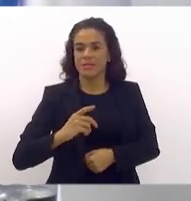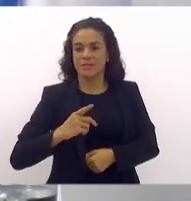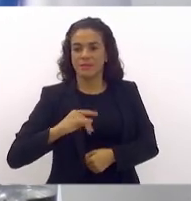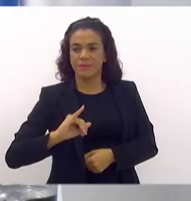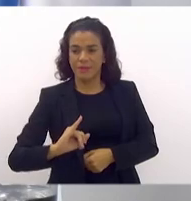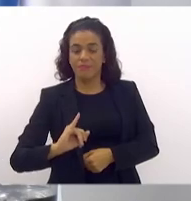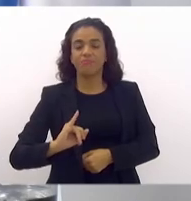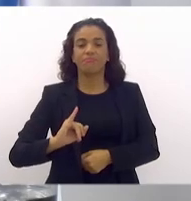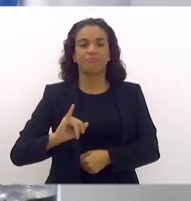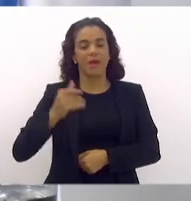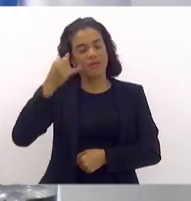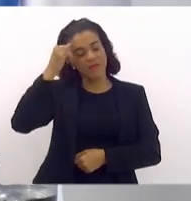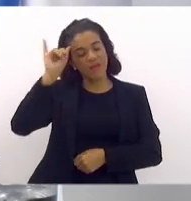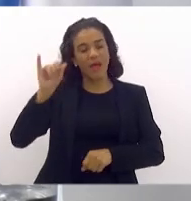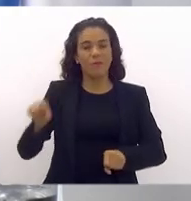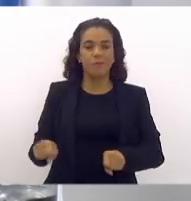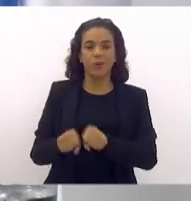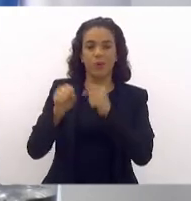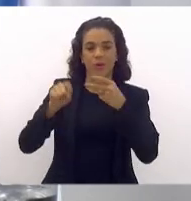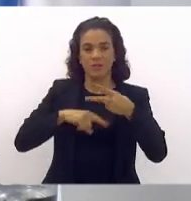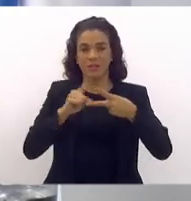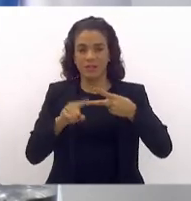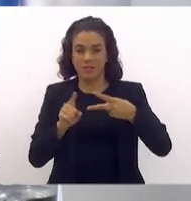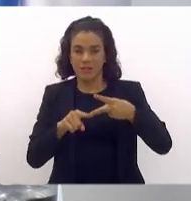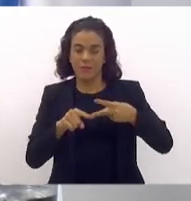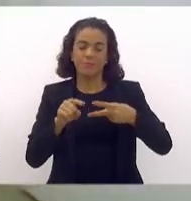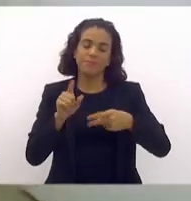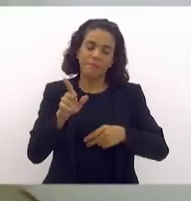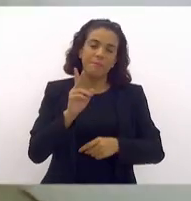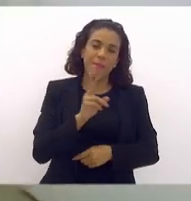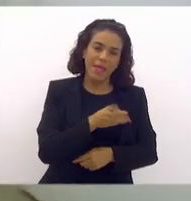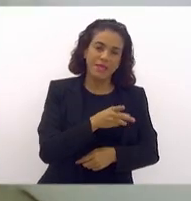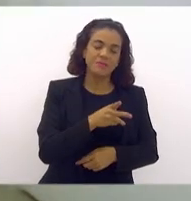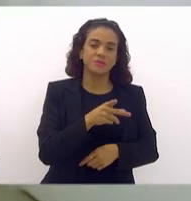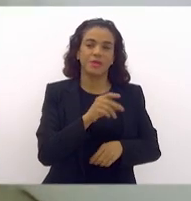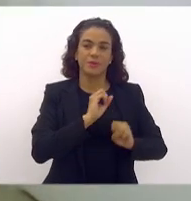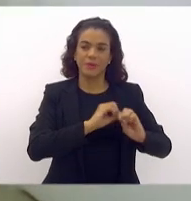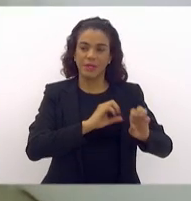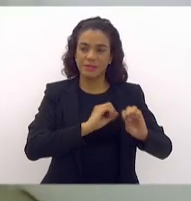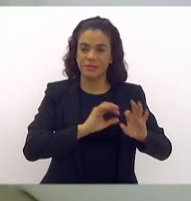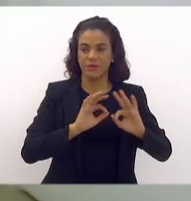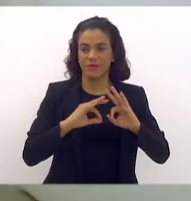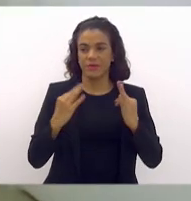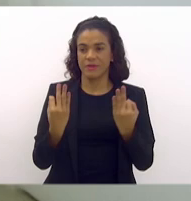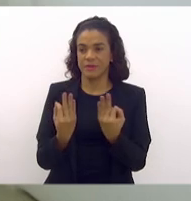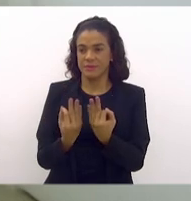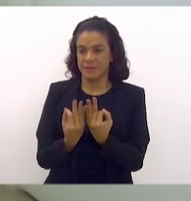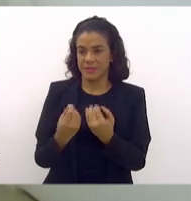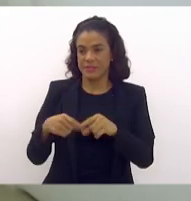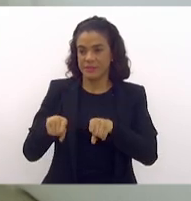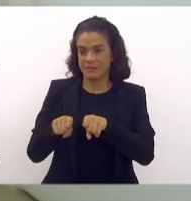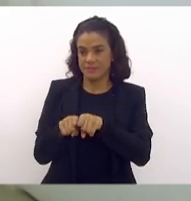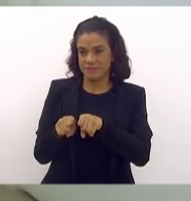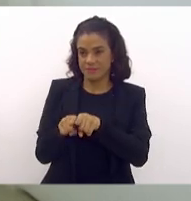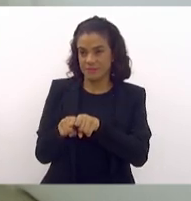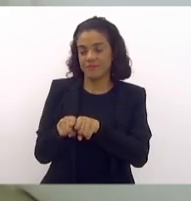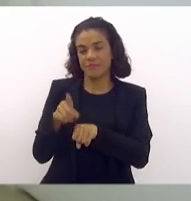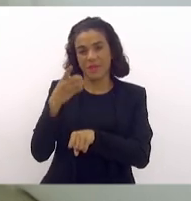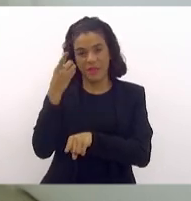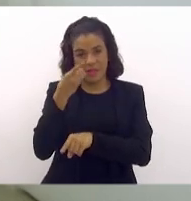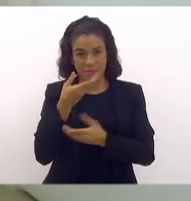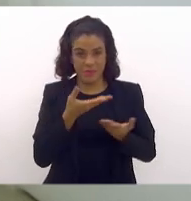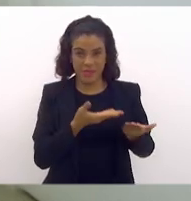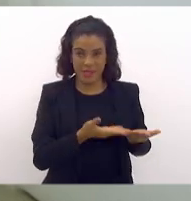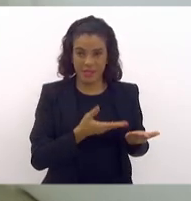impacto do dano secundário, não só passando pela educação, mas pela própria família, né? A deputada